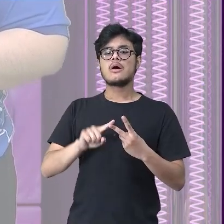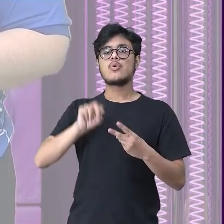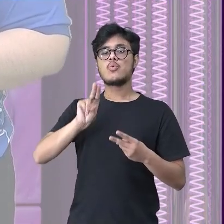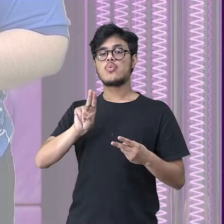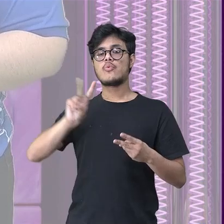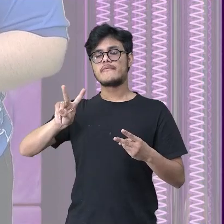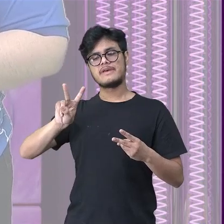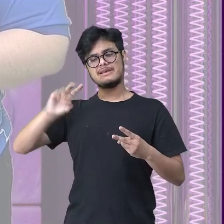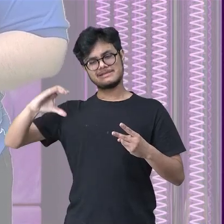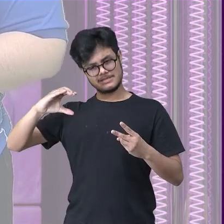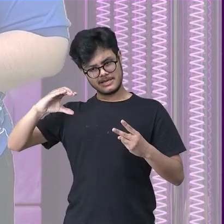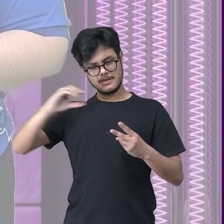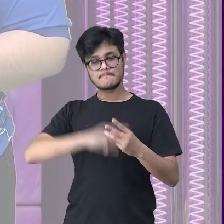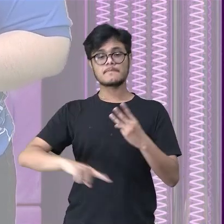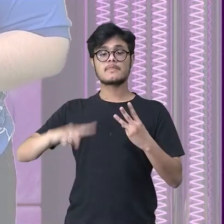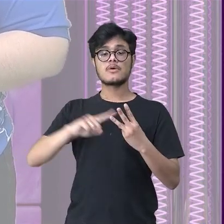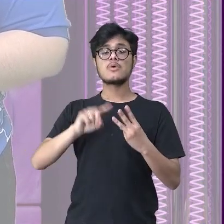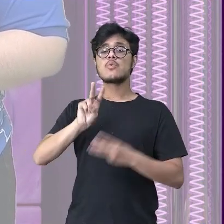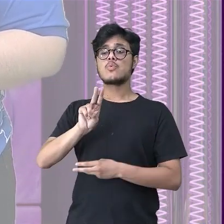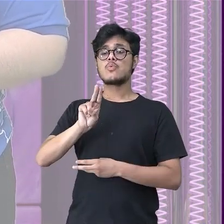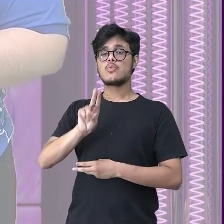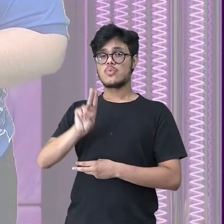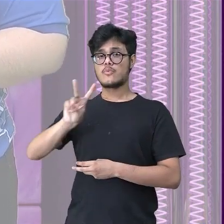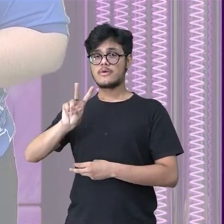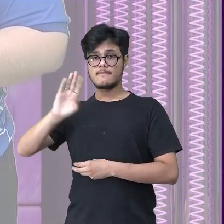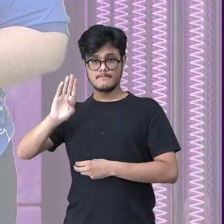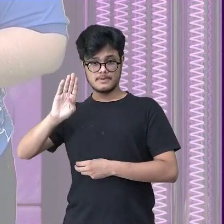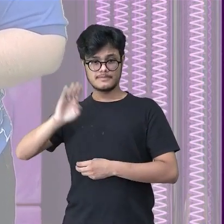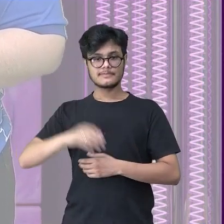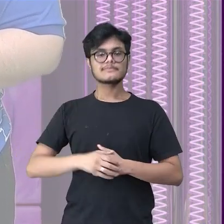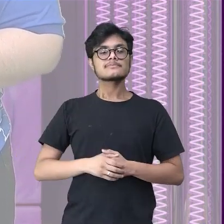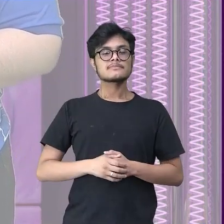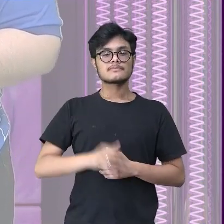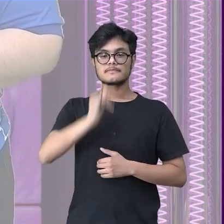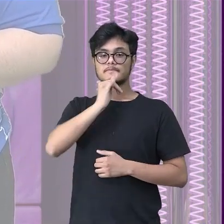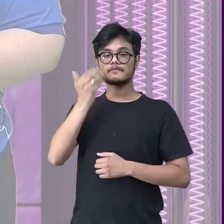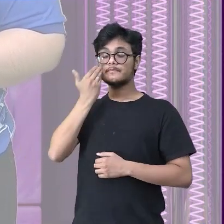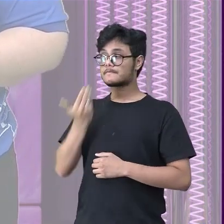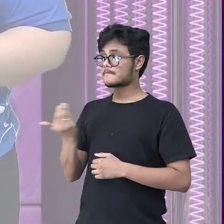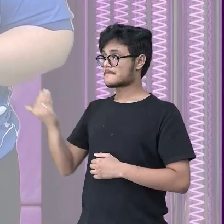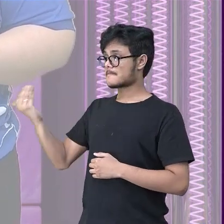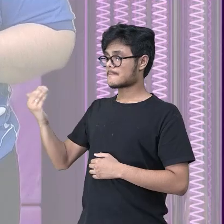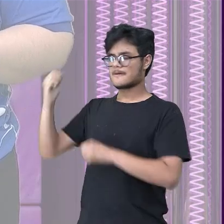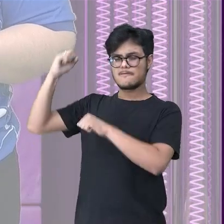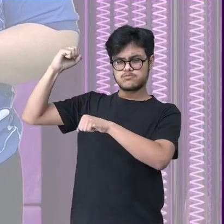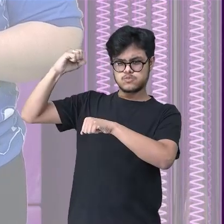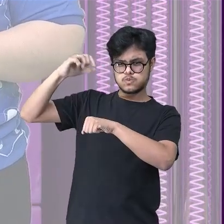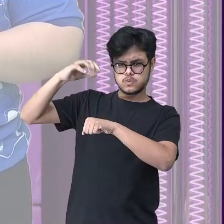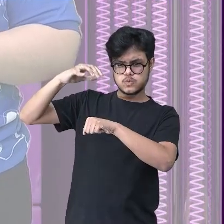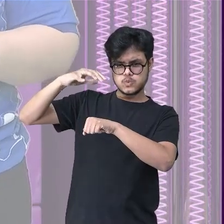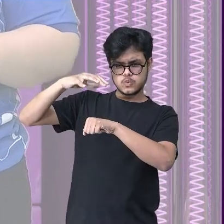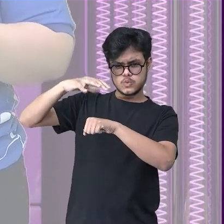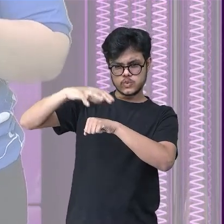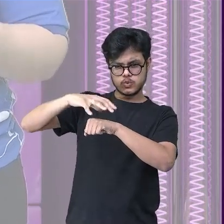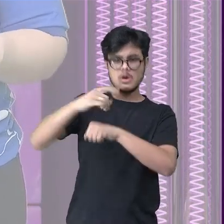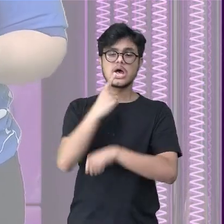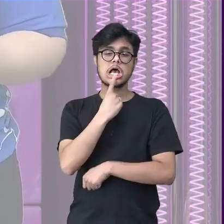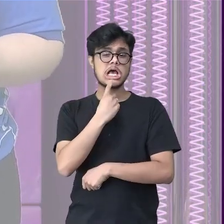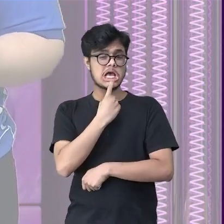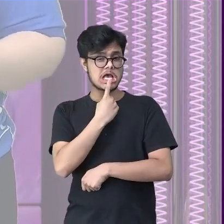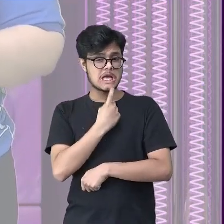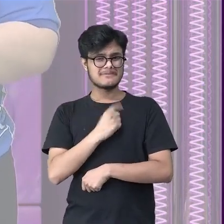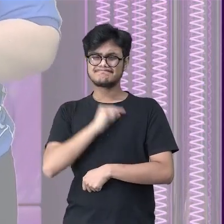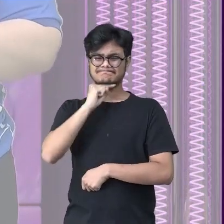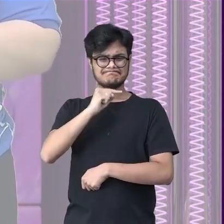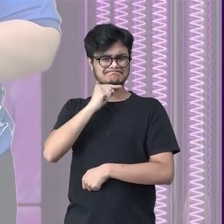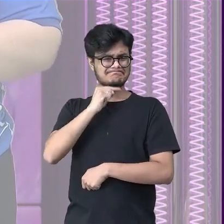gente utiliza o nanômetro para medir, que é a radiação infravermelha, né? A gente não consegue